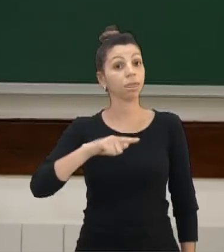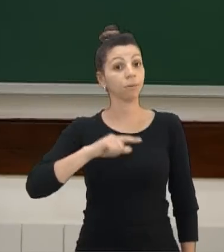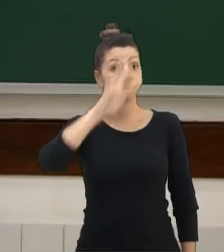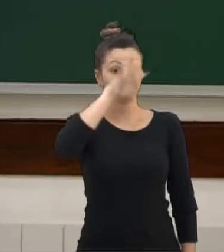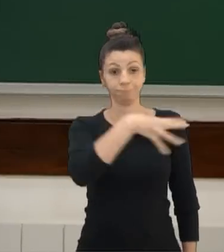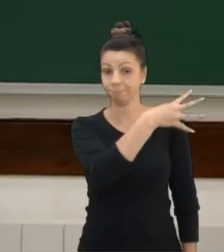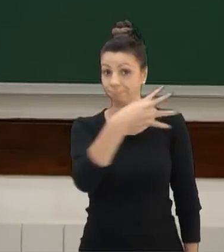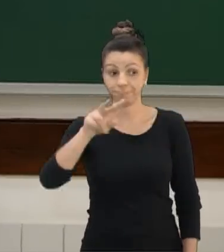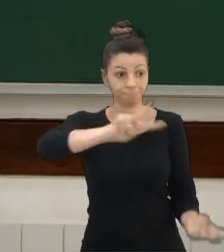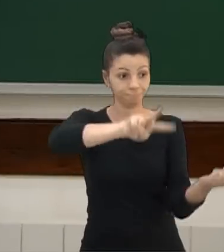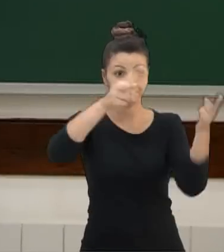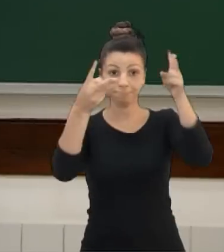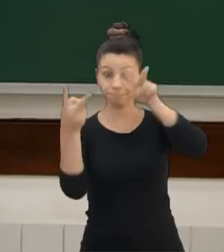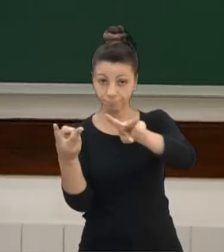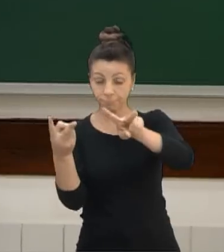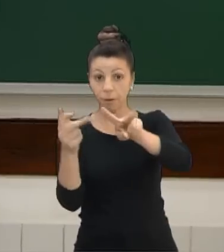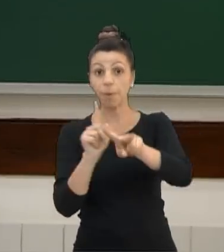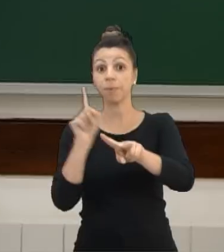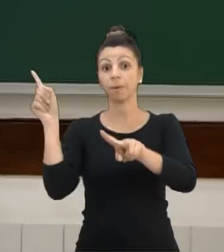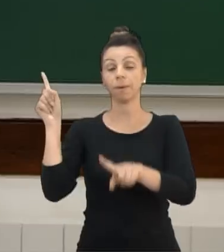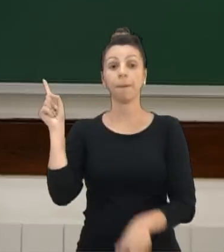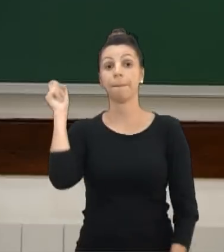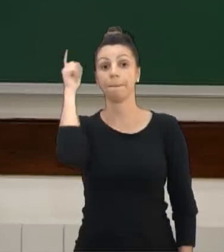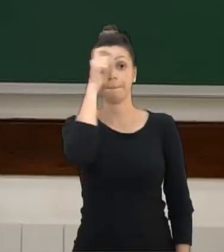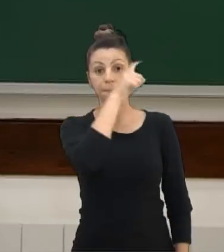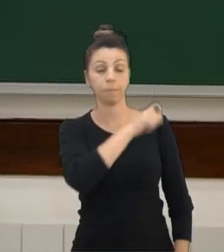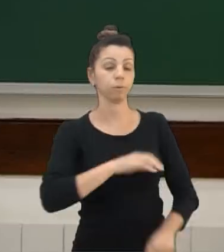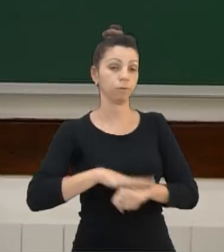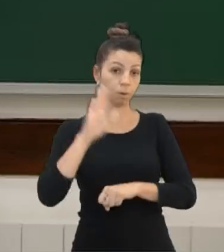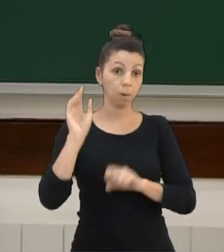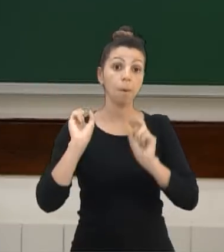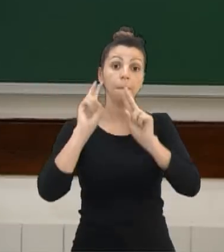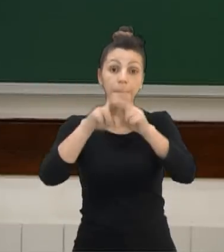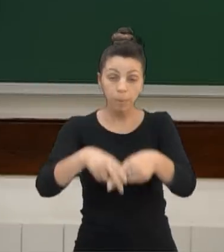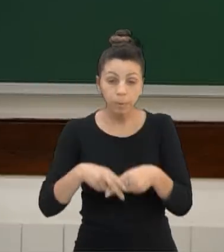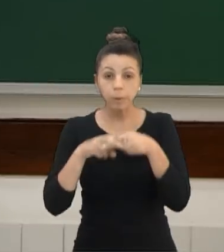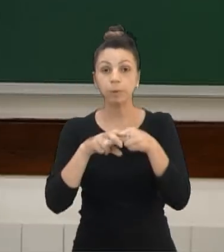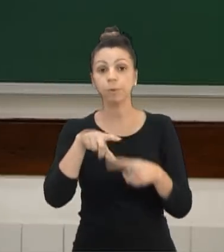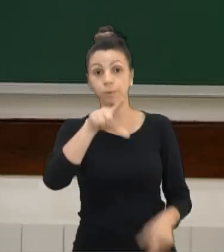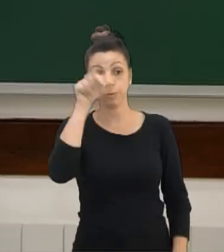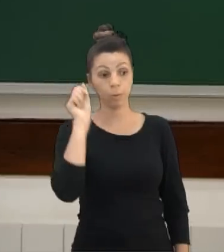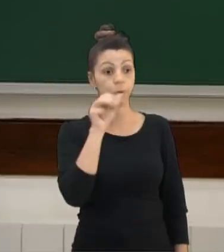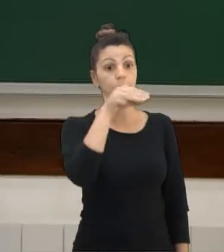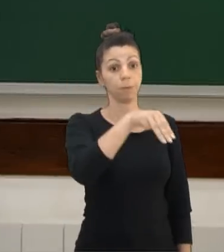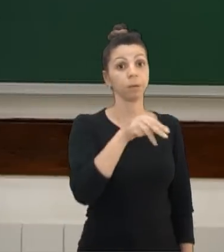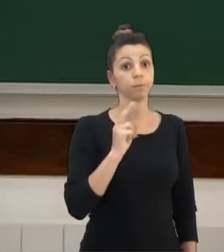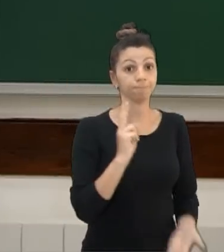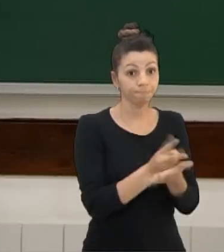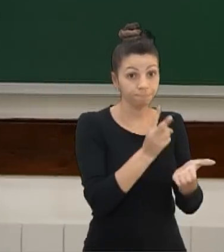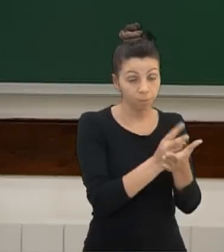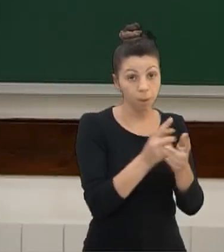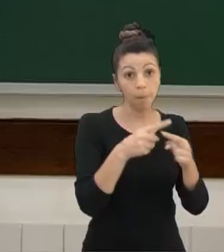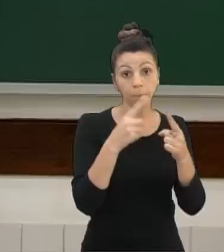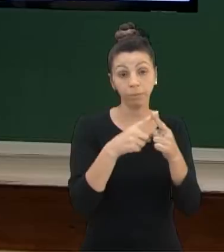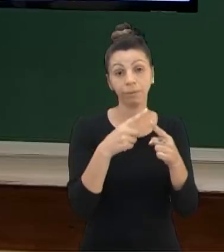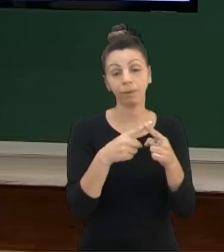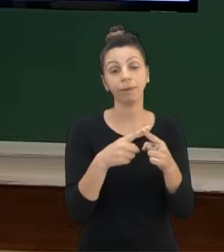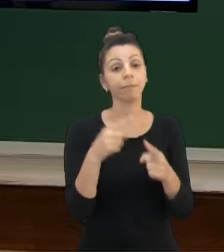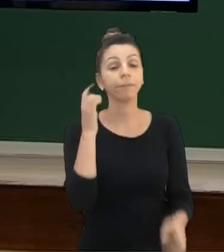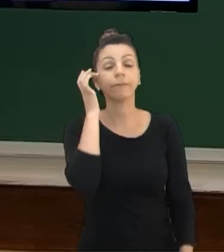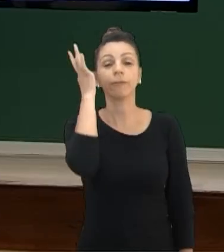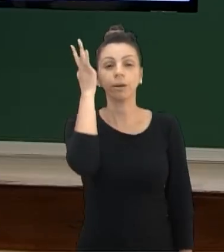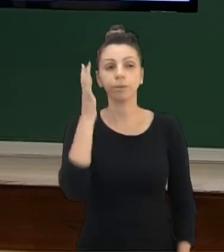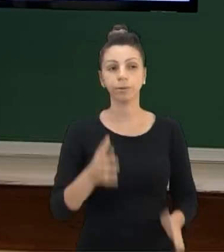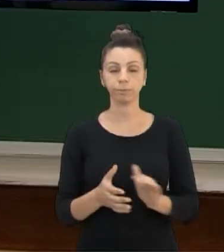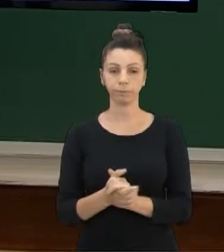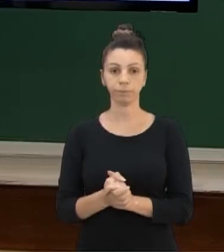mais difícil por isso. Por isso a gente sempre prefere trabalhar em metros. Então, vamos ver aqui as